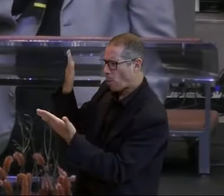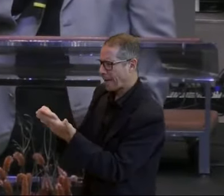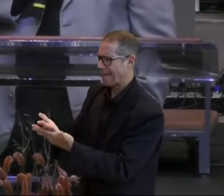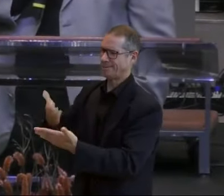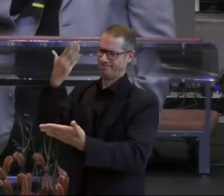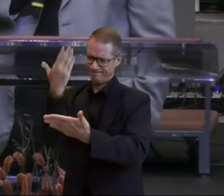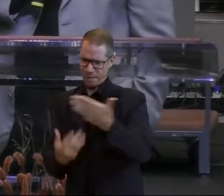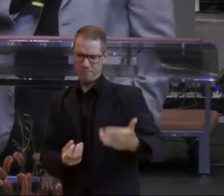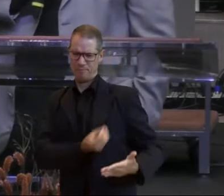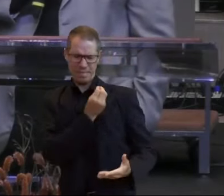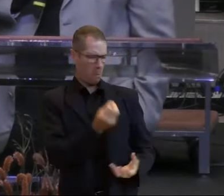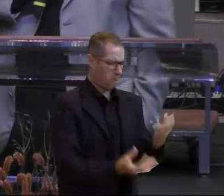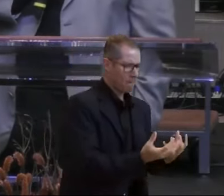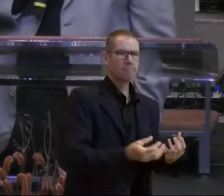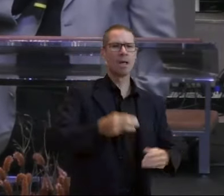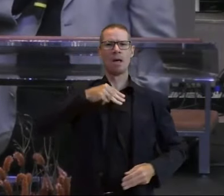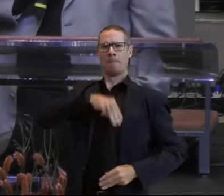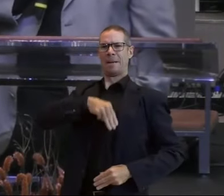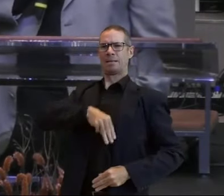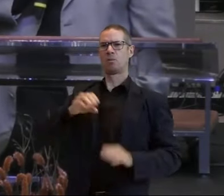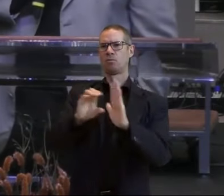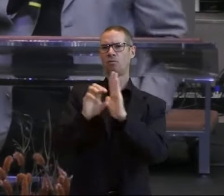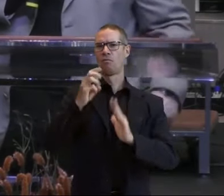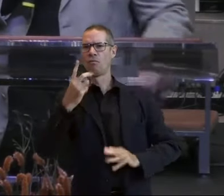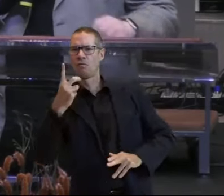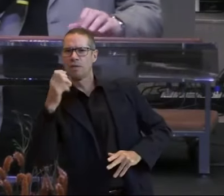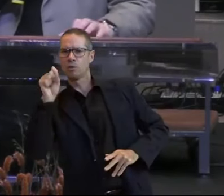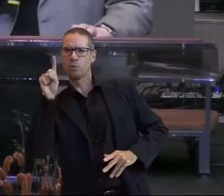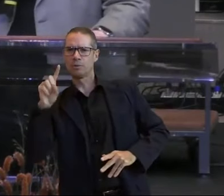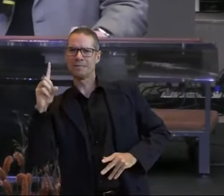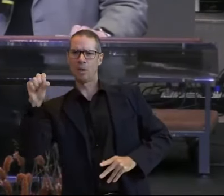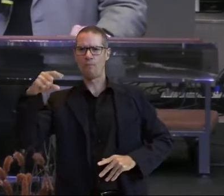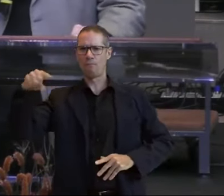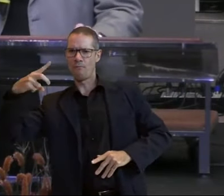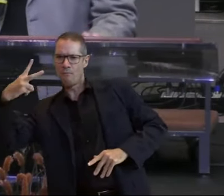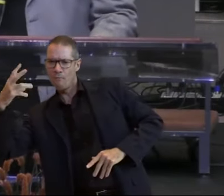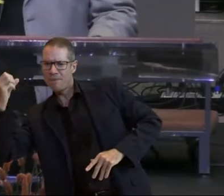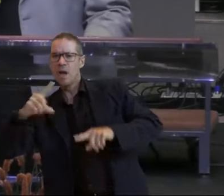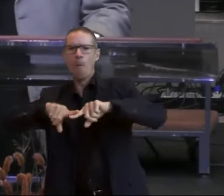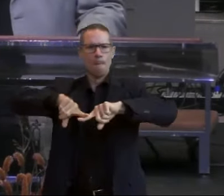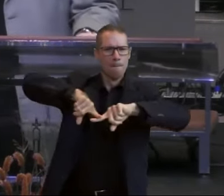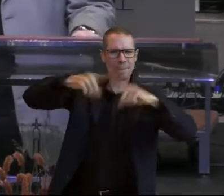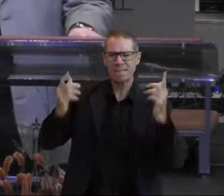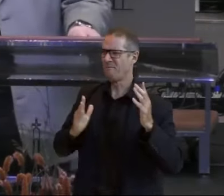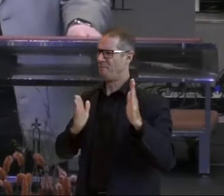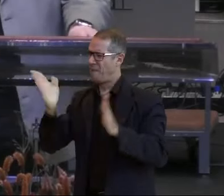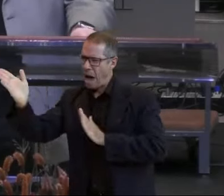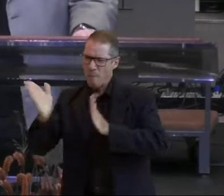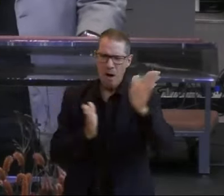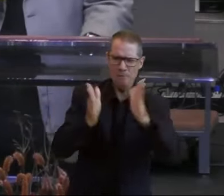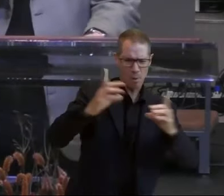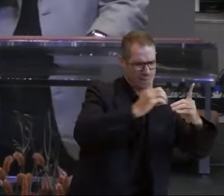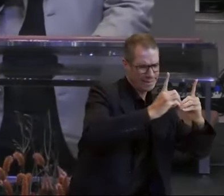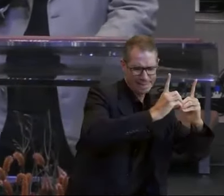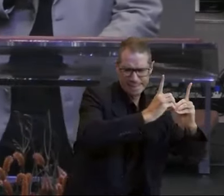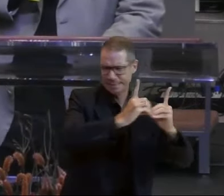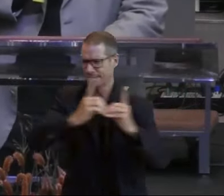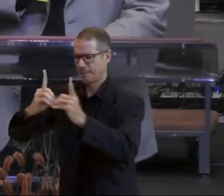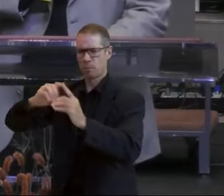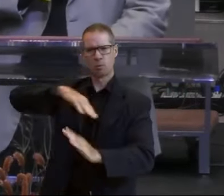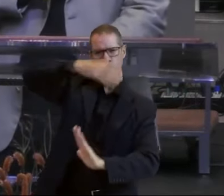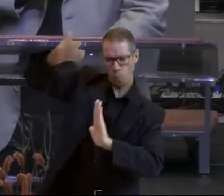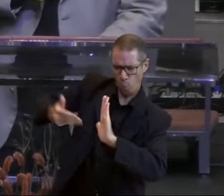condenado. E Mateus 28, 19 e 20 diz: portanto, vão e façam discípulos de todas